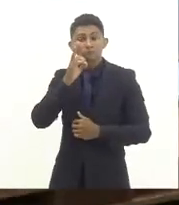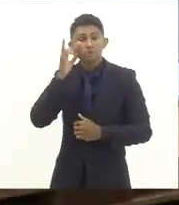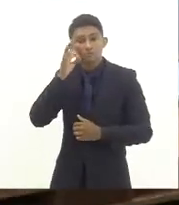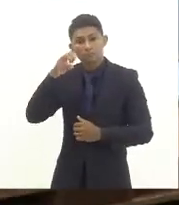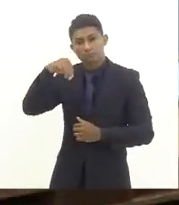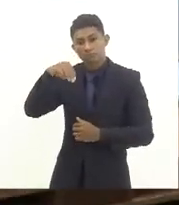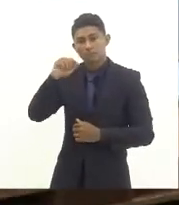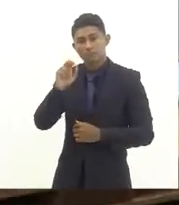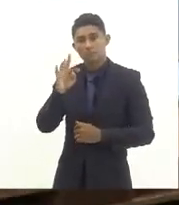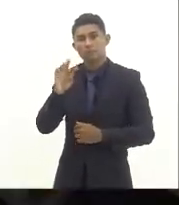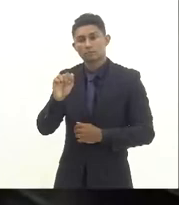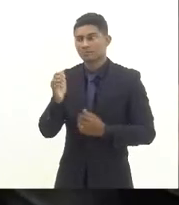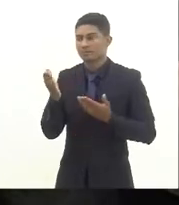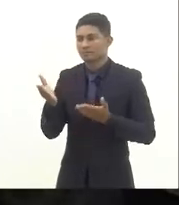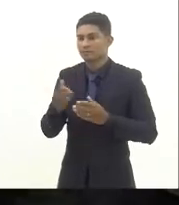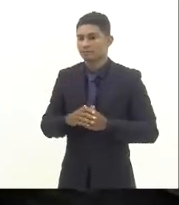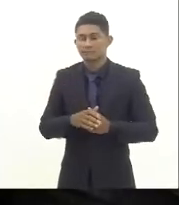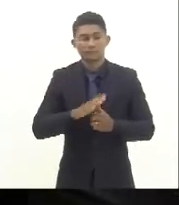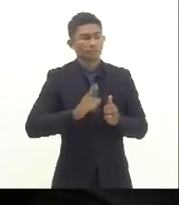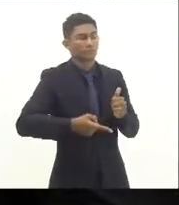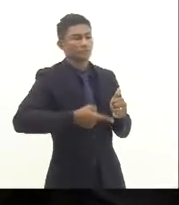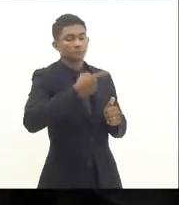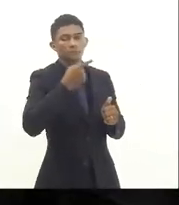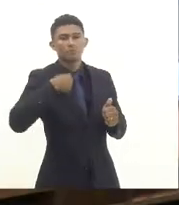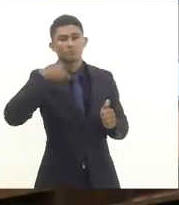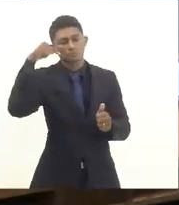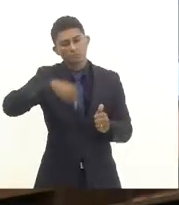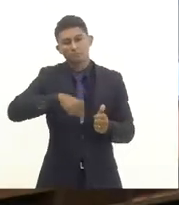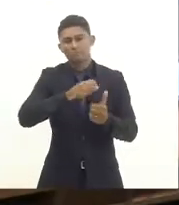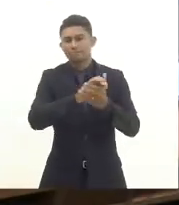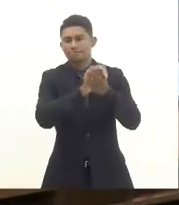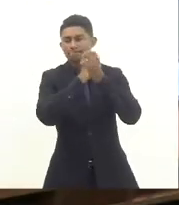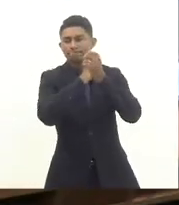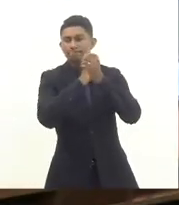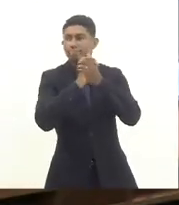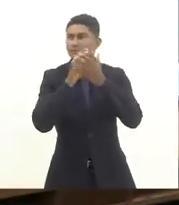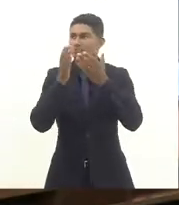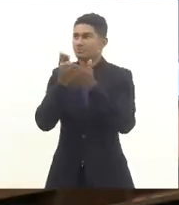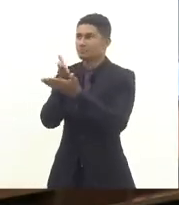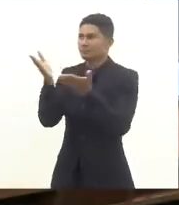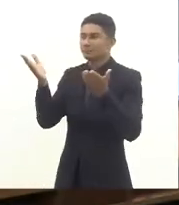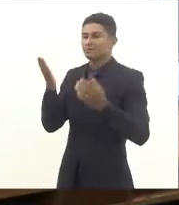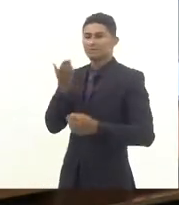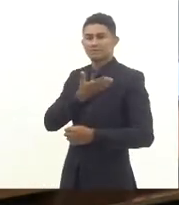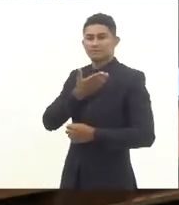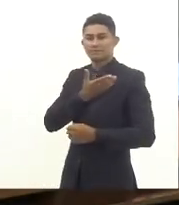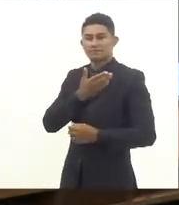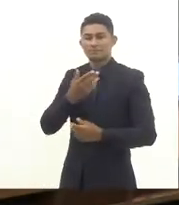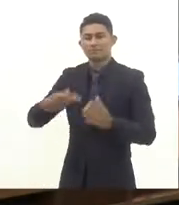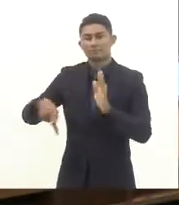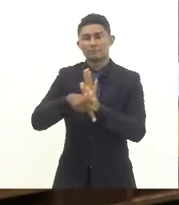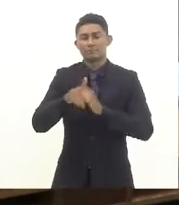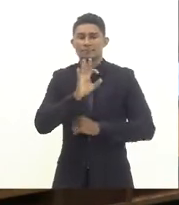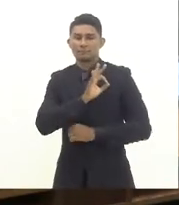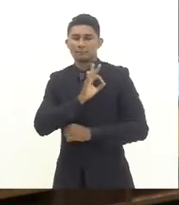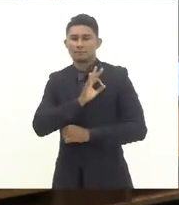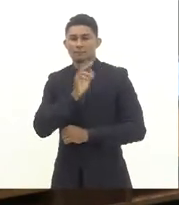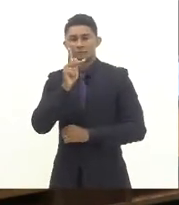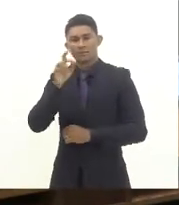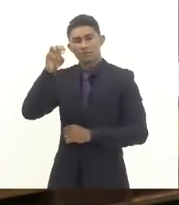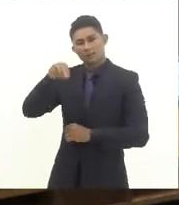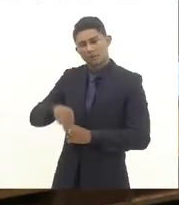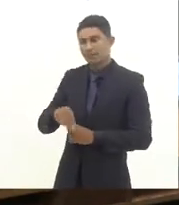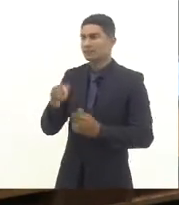Presidente em primeiro lugar eu queria saudar aqui nossos agora e sempre nossos companheiros da Polícia Militar